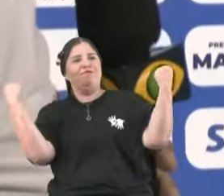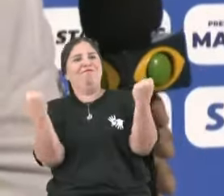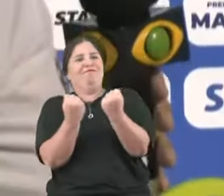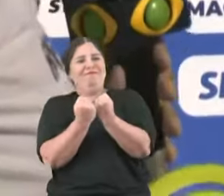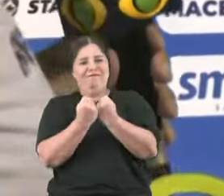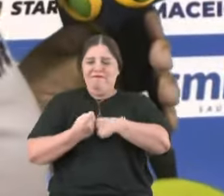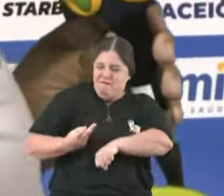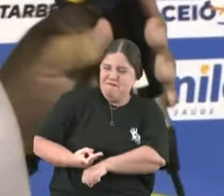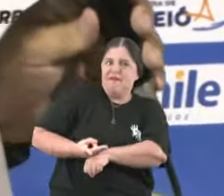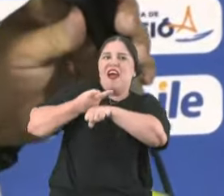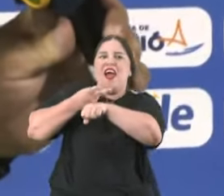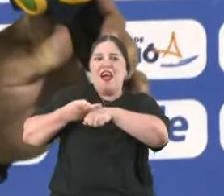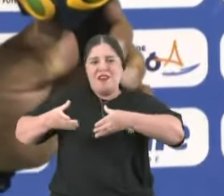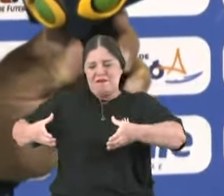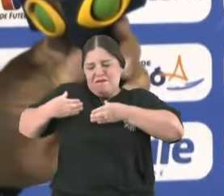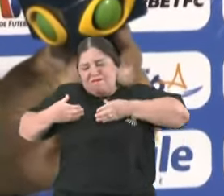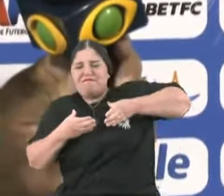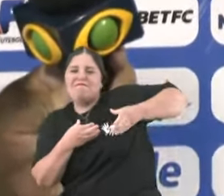é mais importante, bicho.